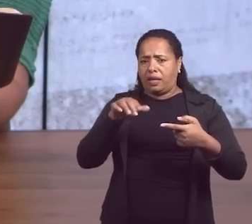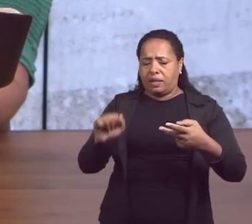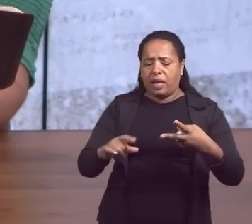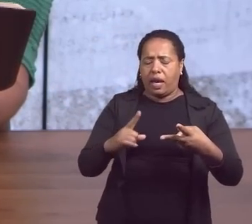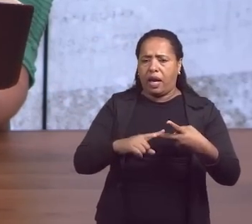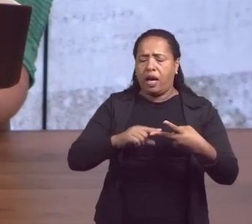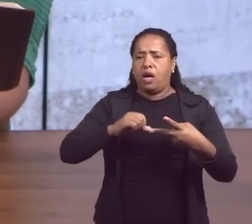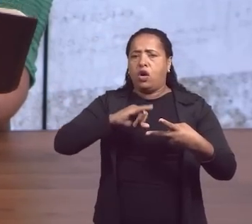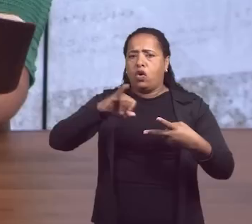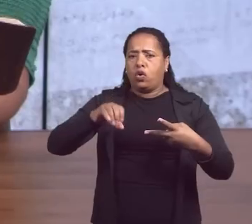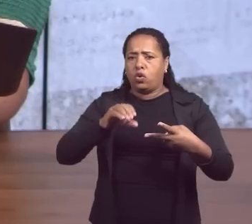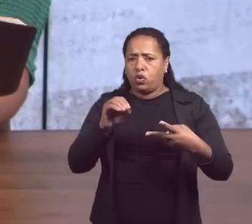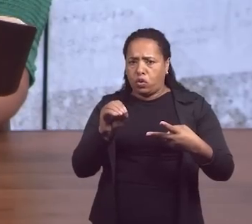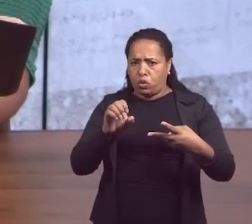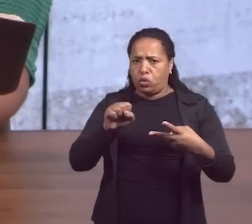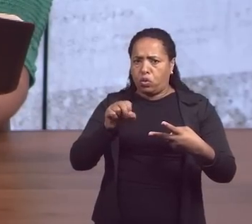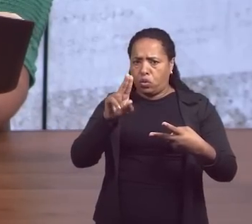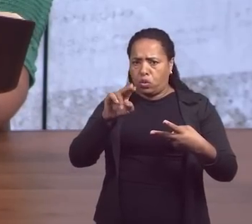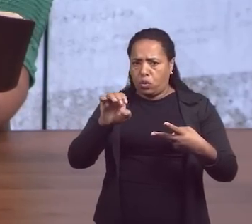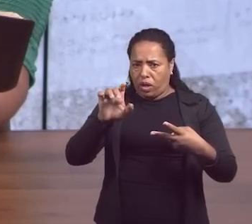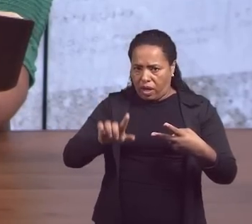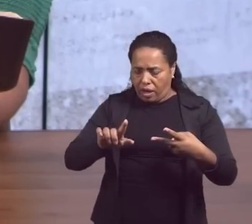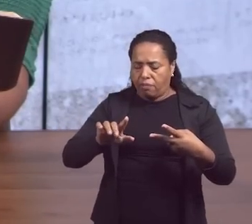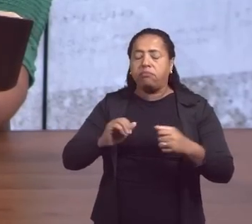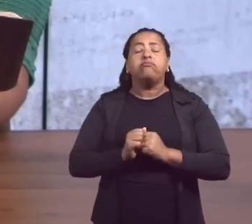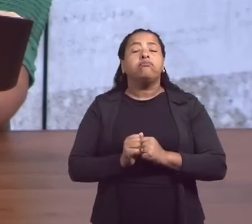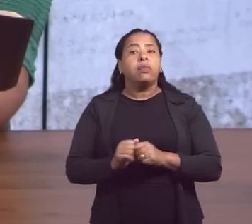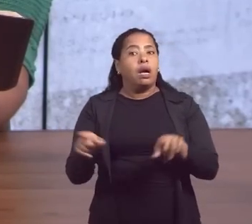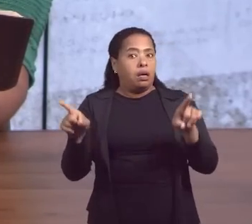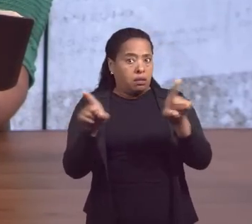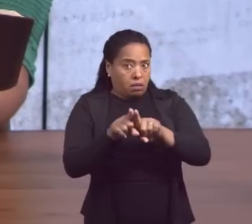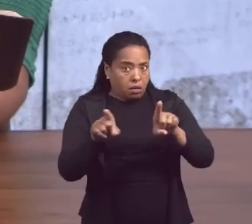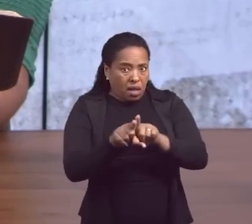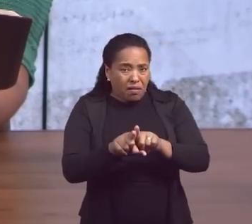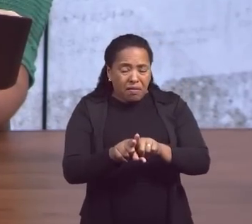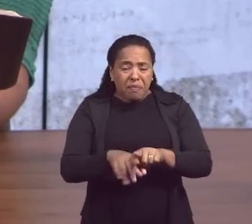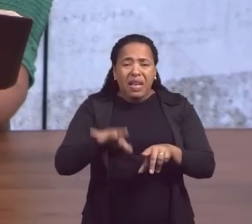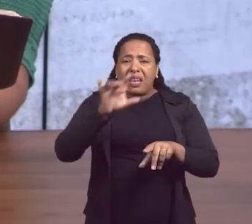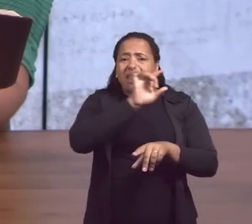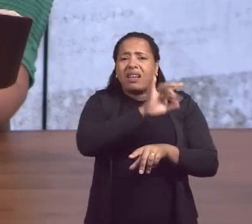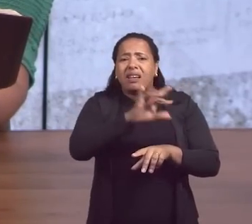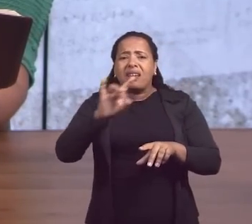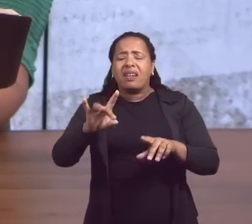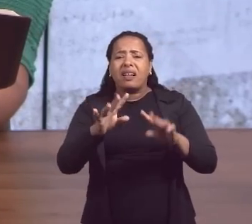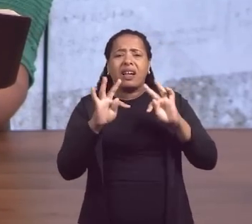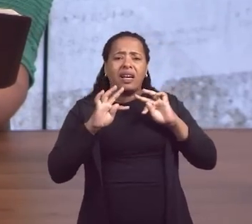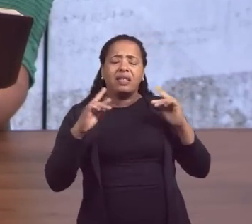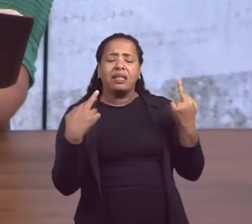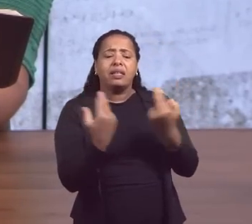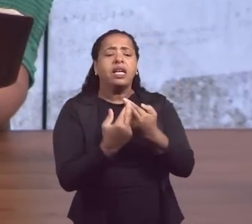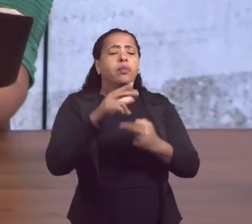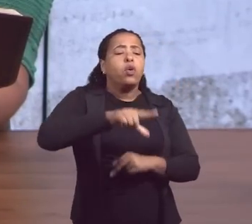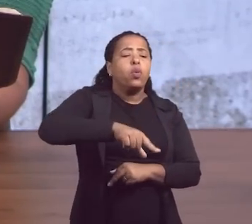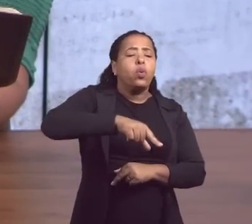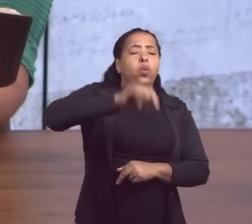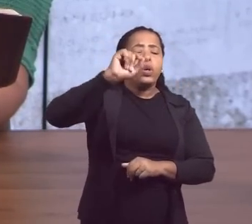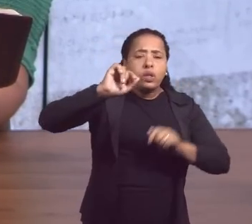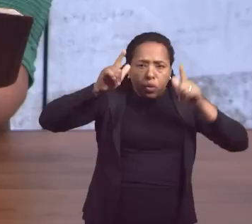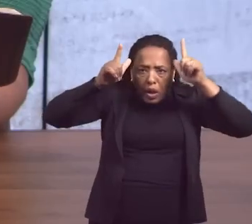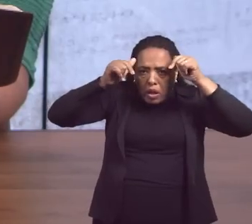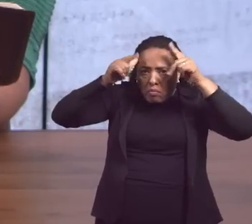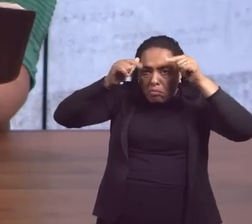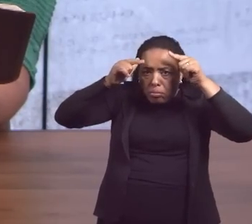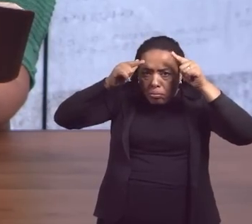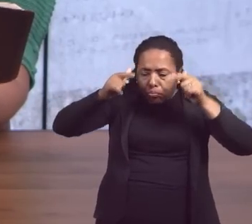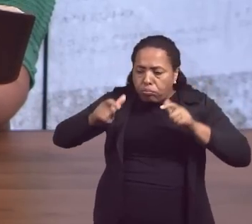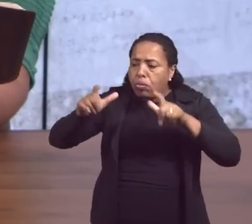o filho de Nun. Tomareis mais de cada tribo um príncipe para repartir a